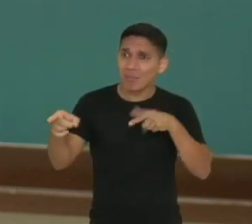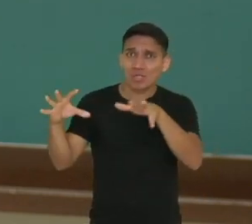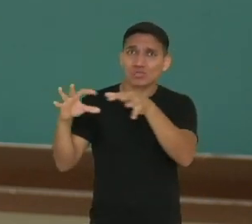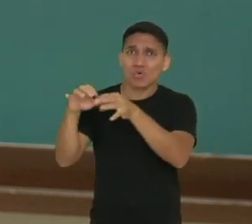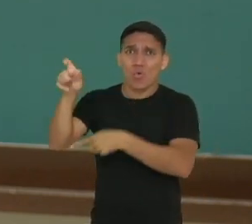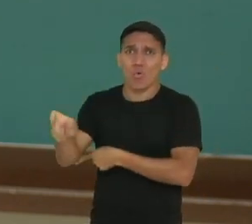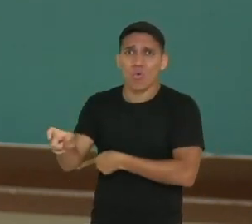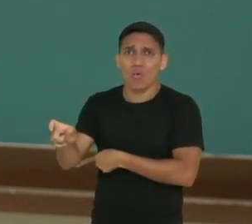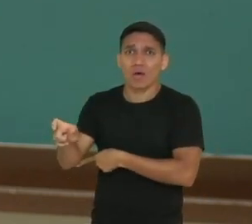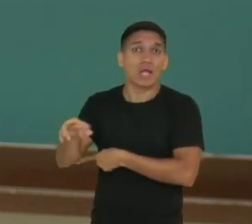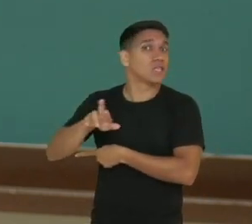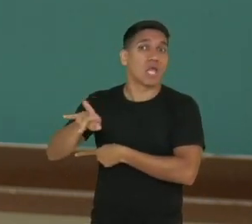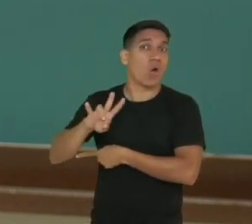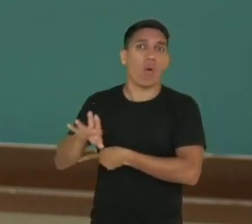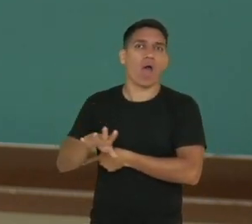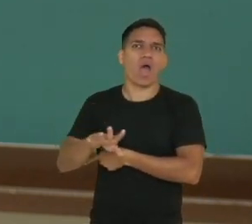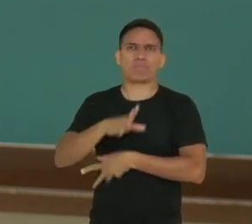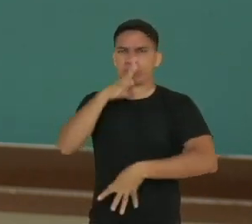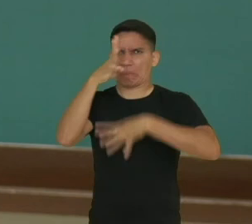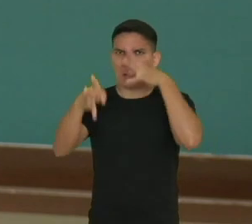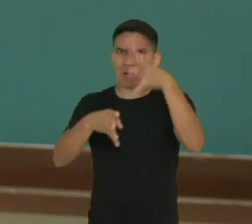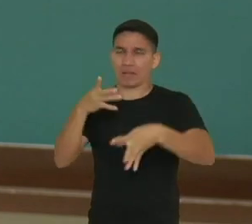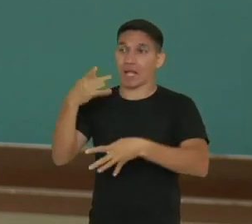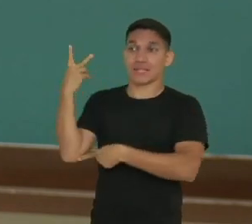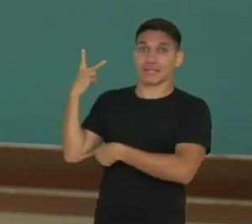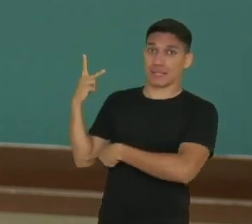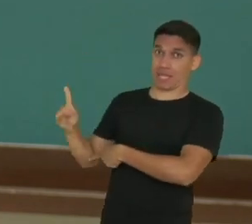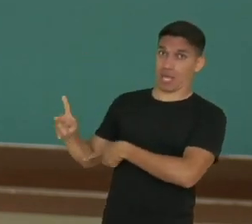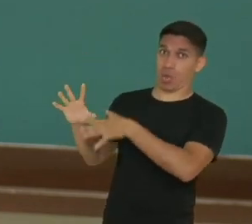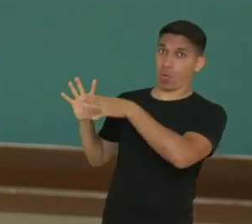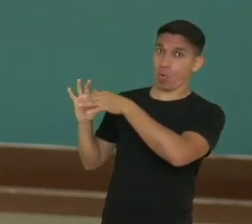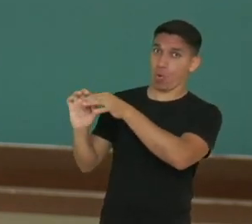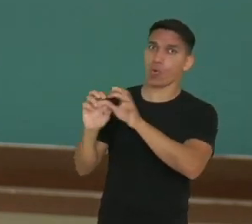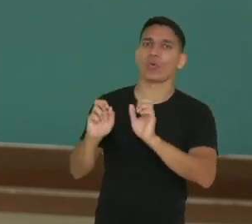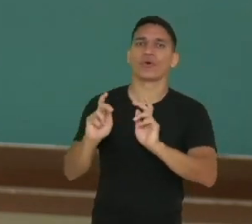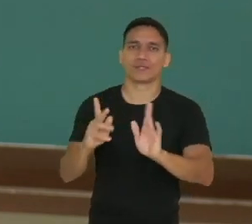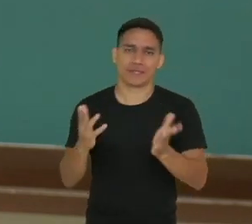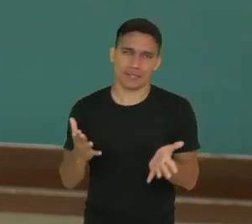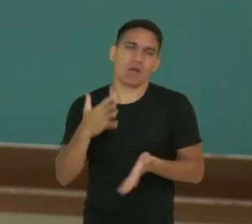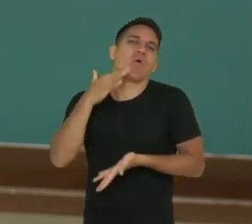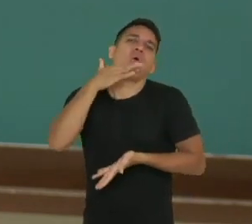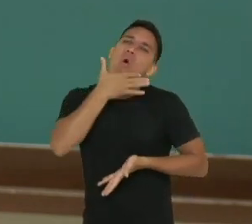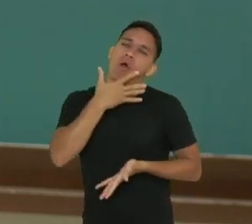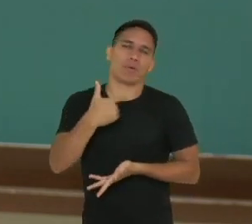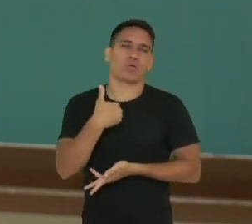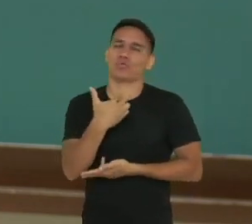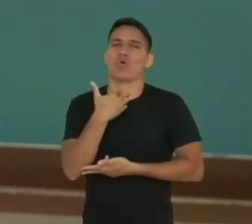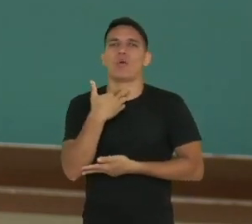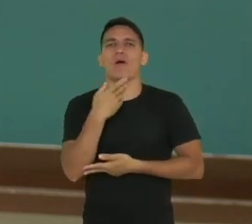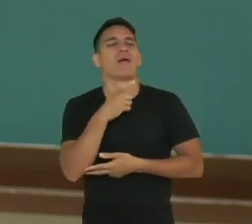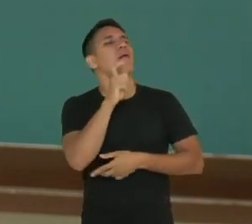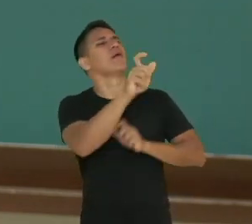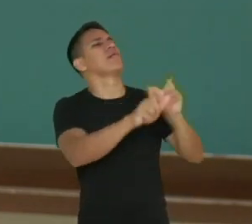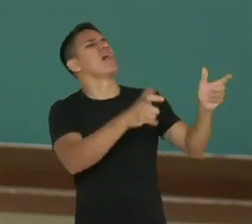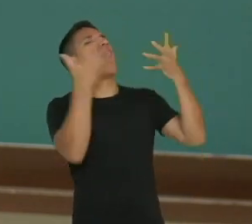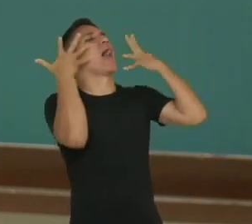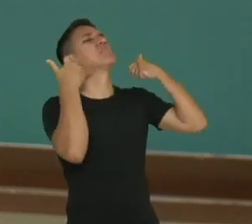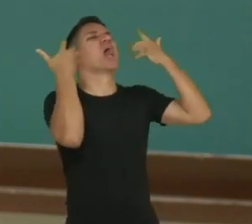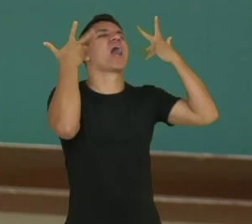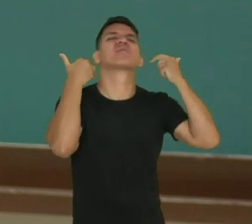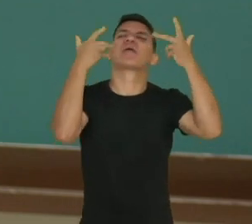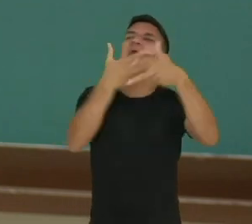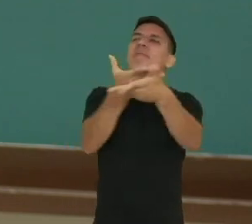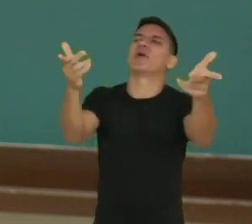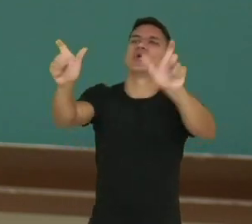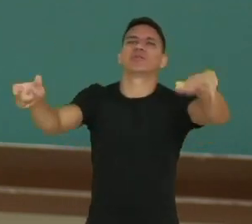e não é ofensiva, né? No contexto deles, tá bom? Então, claro que eu não posso sair chamando as pessoas aí de animal,